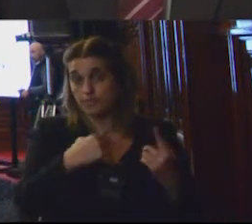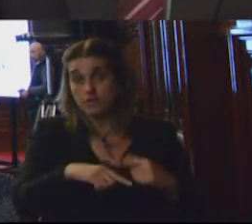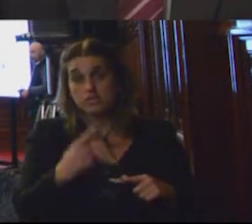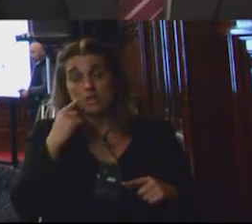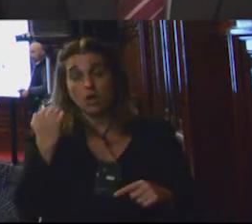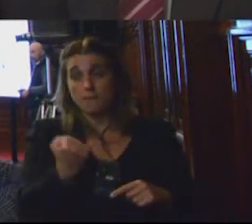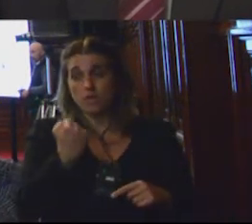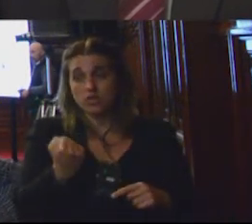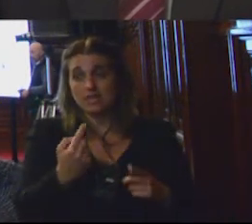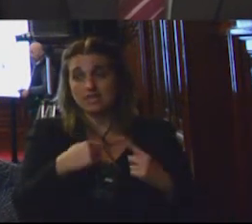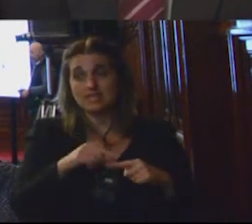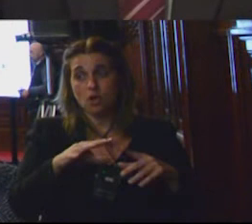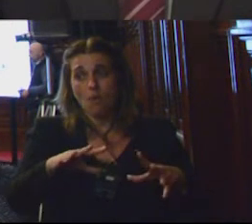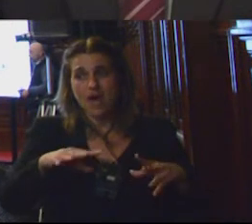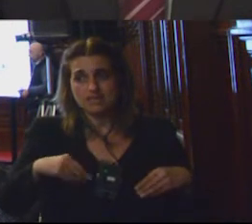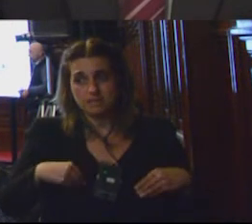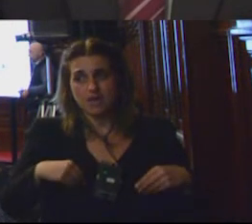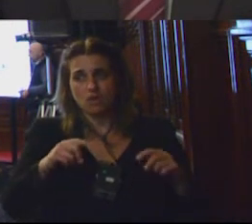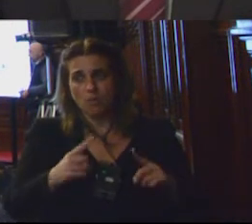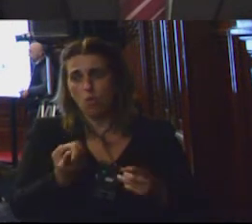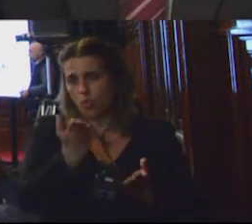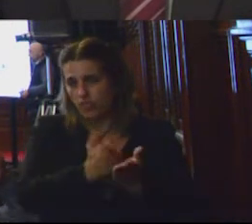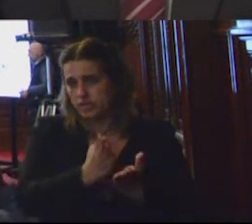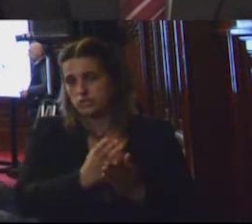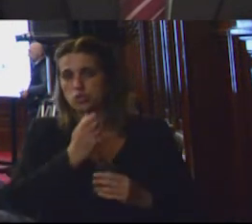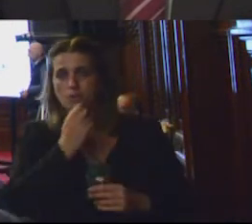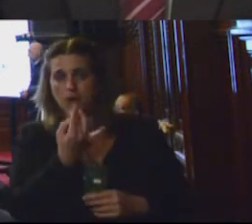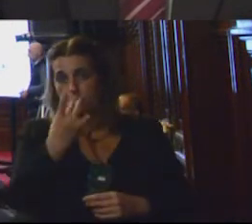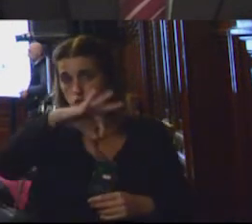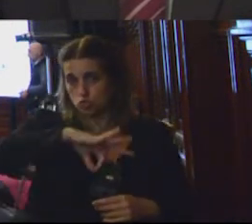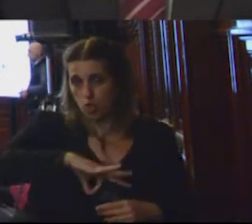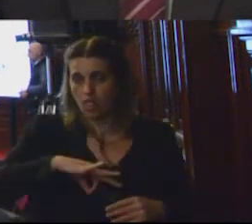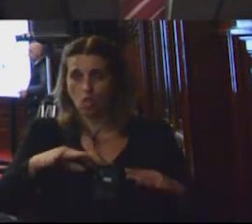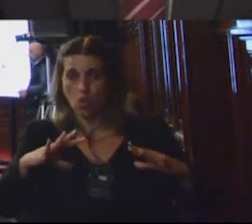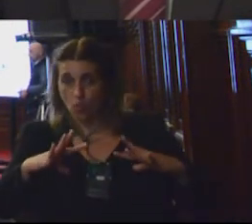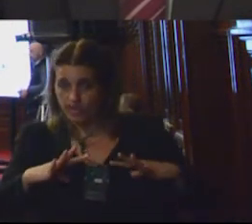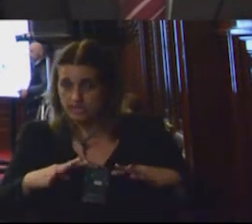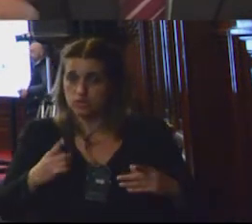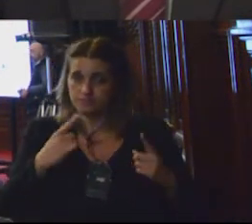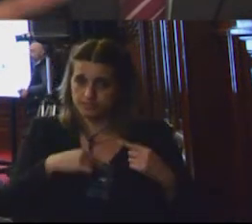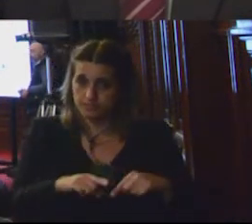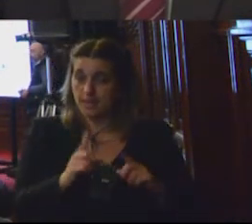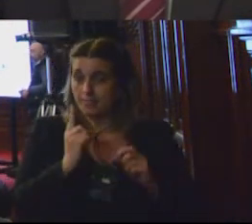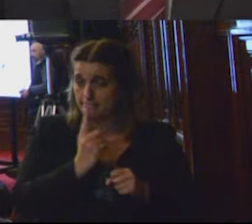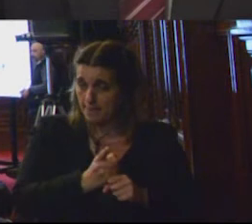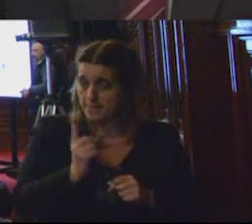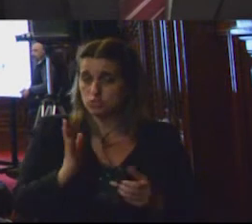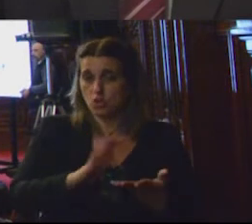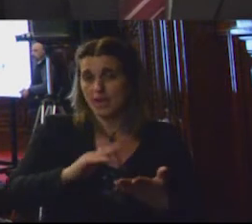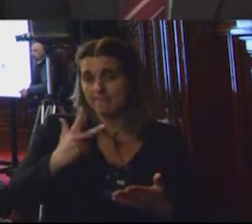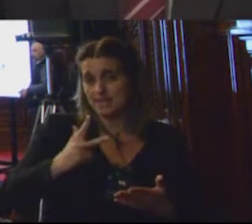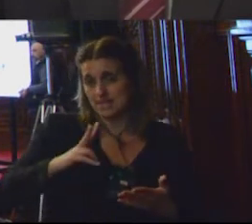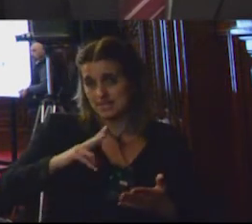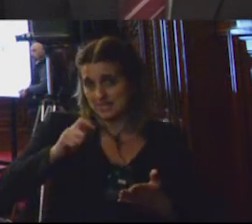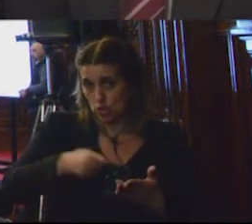citar como direitos como o salário, a jubilação, etc. Também a terceirização